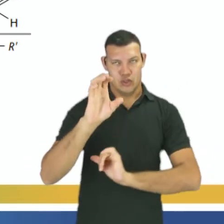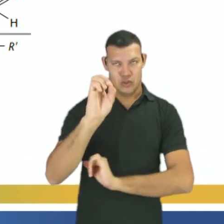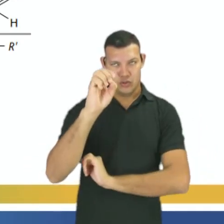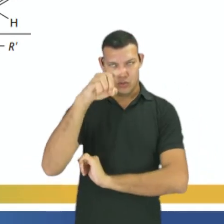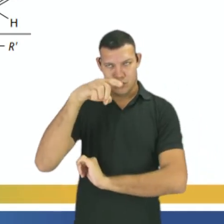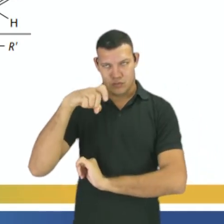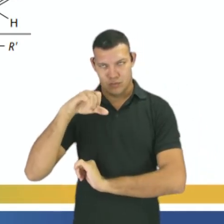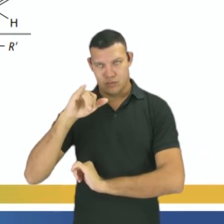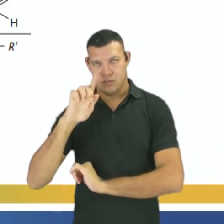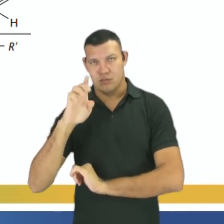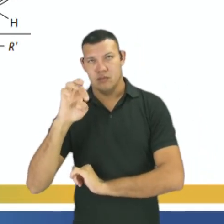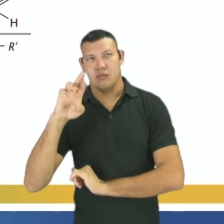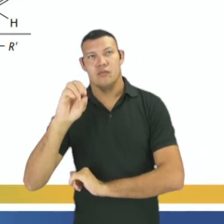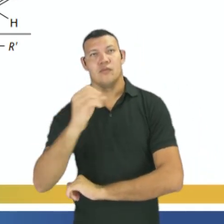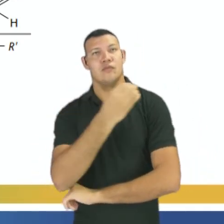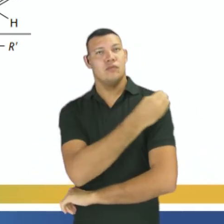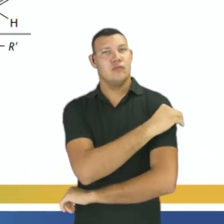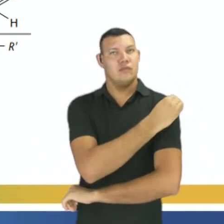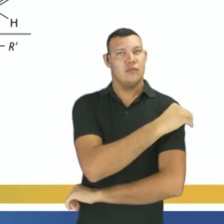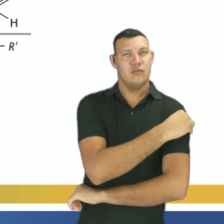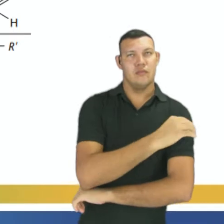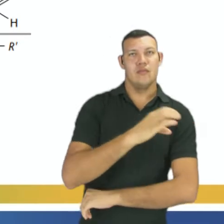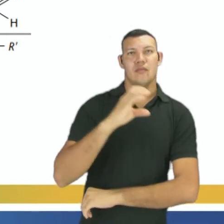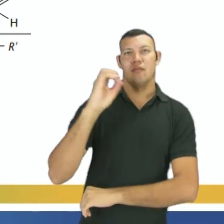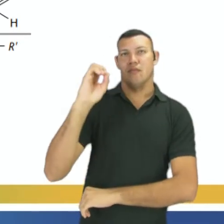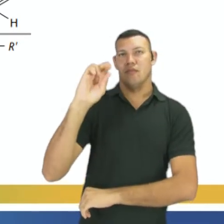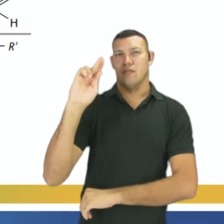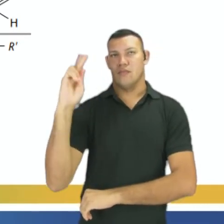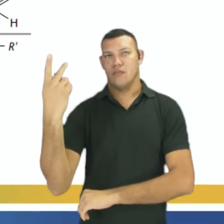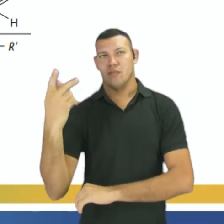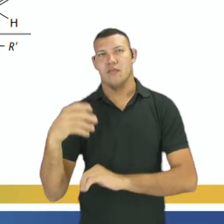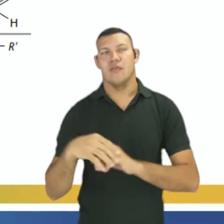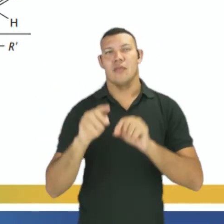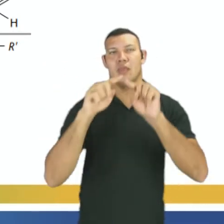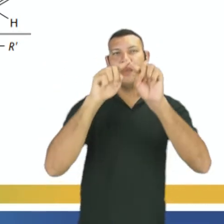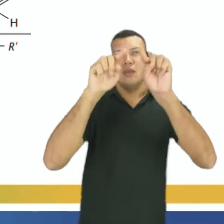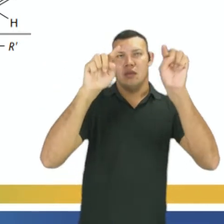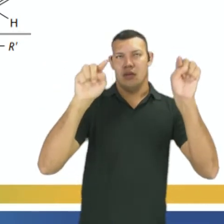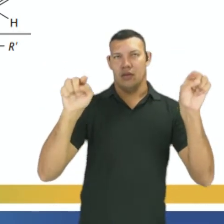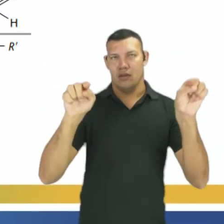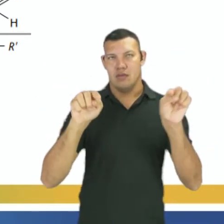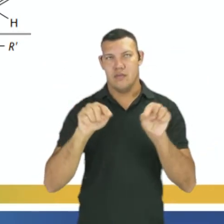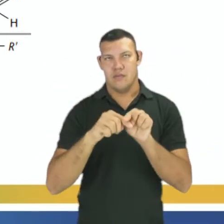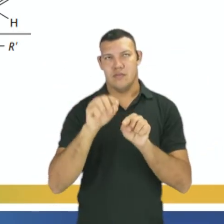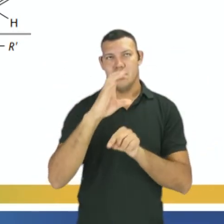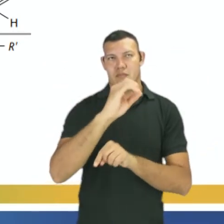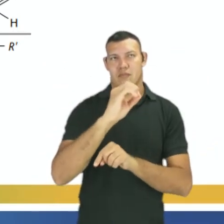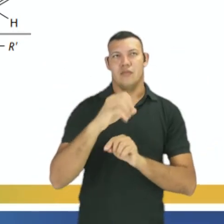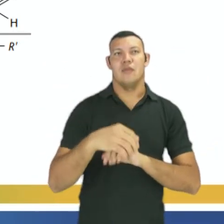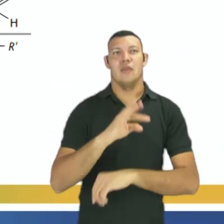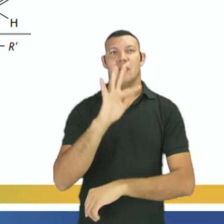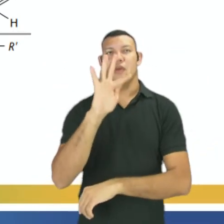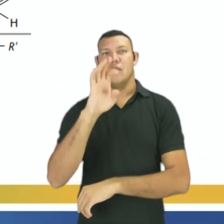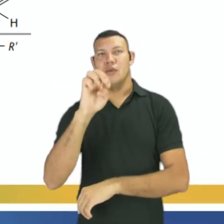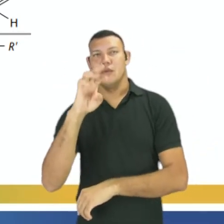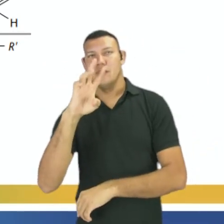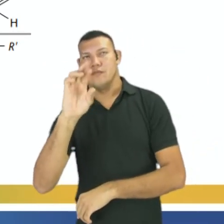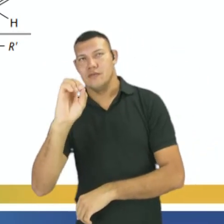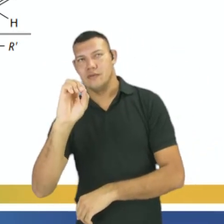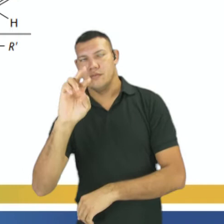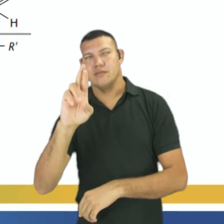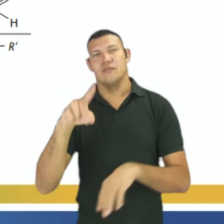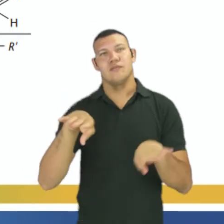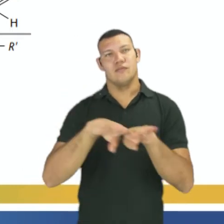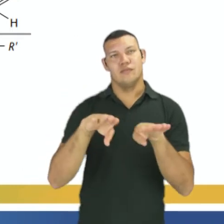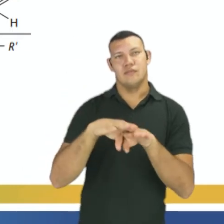oxigenadas, nós temos o álcool, que tem hidroxila, fenol, que tem o anel aromático mais a hidroxila, o éter, que tem